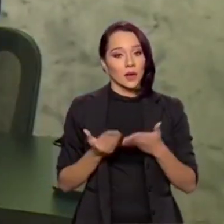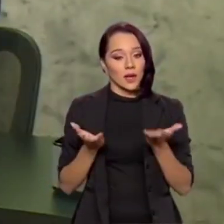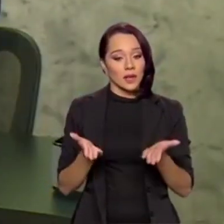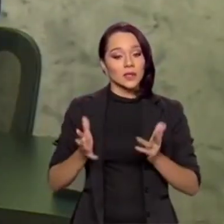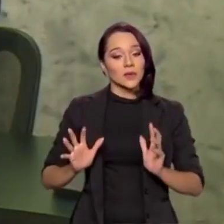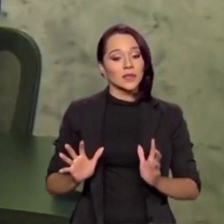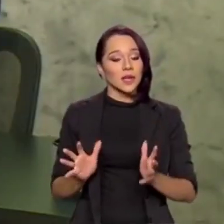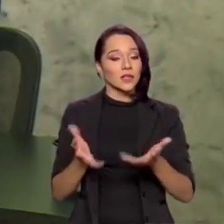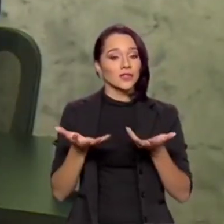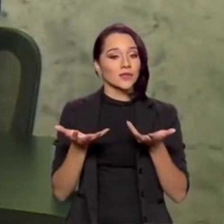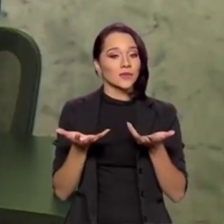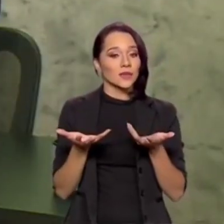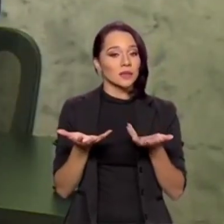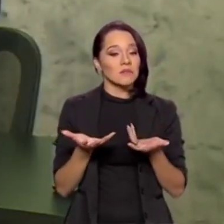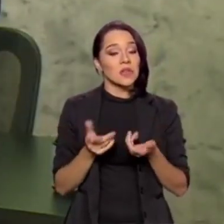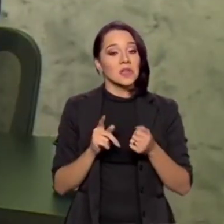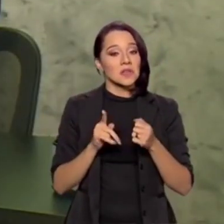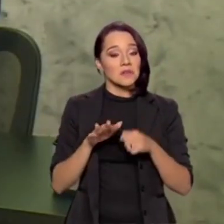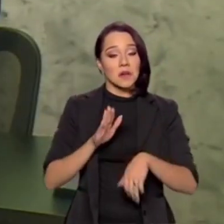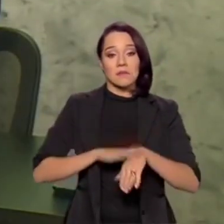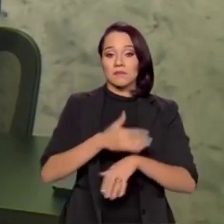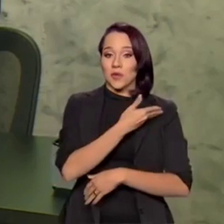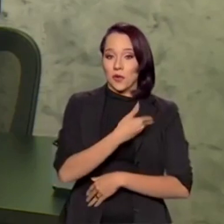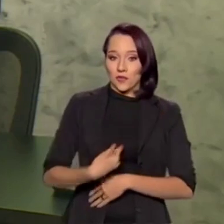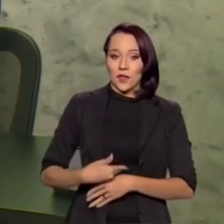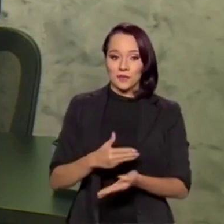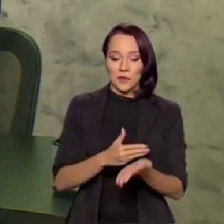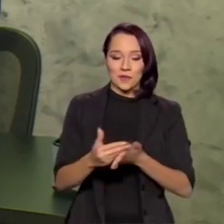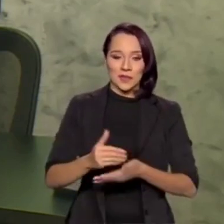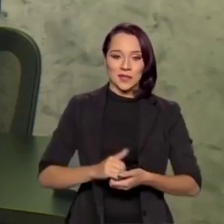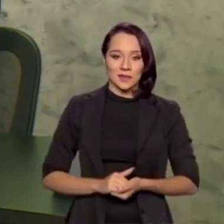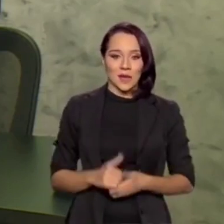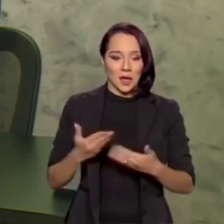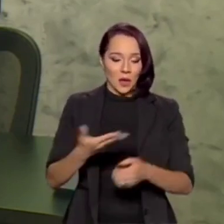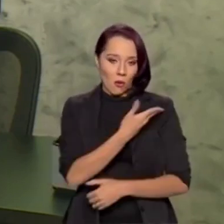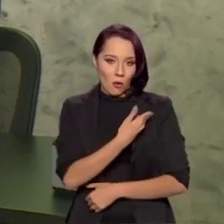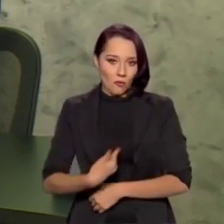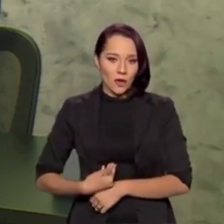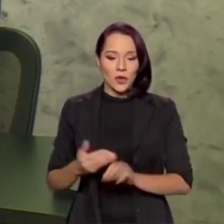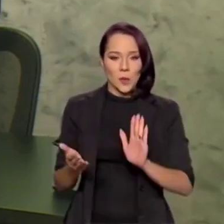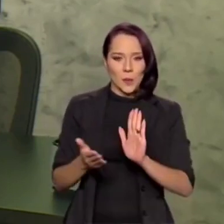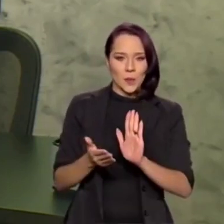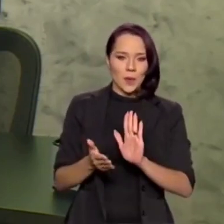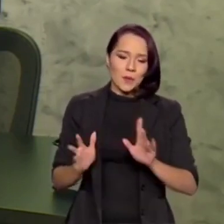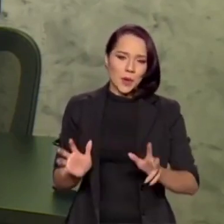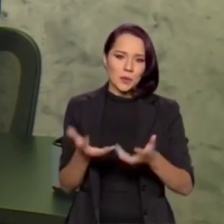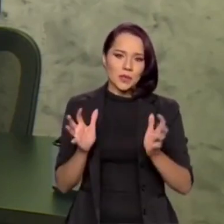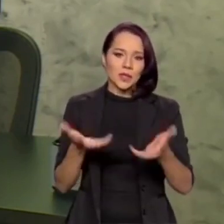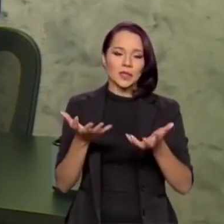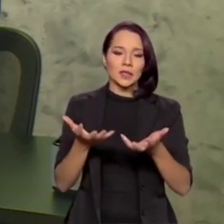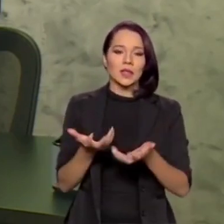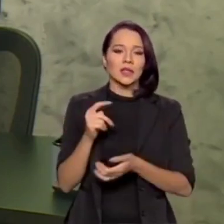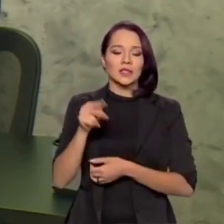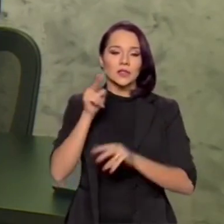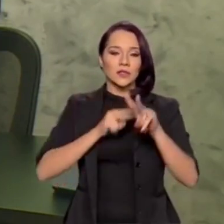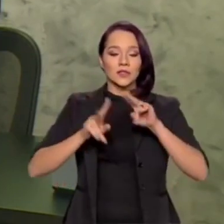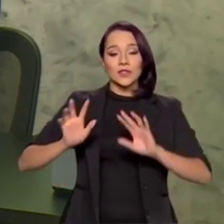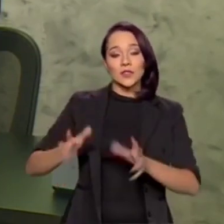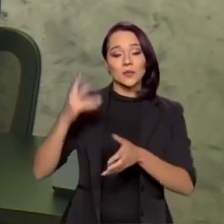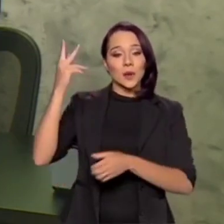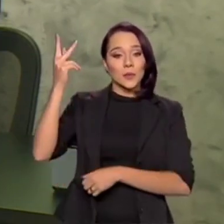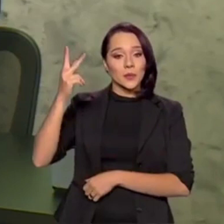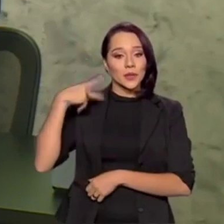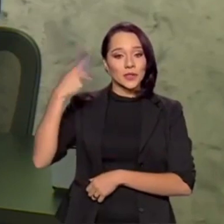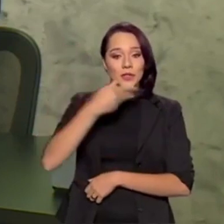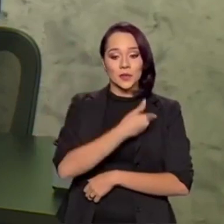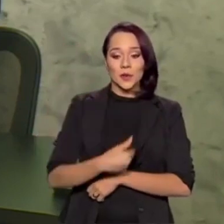iniciativa que deve partir do governo, né? Então, o governo proporcionar isso do ponto de vista de estímulo à política